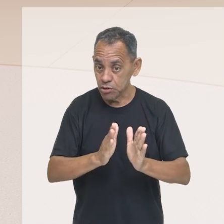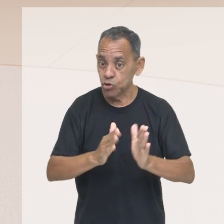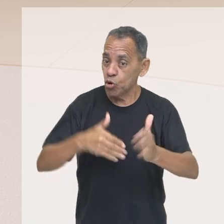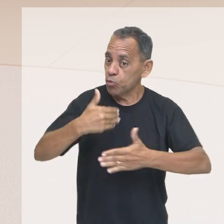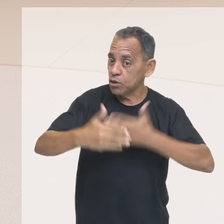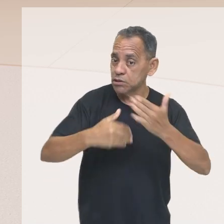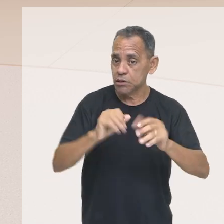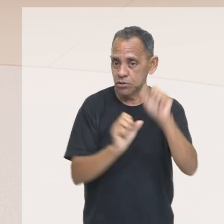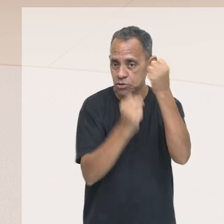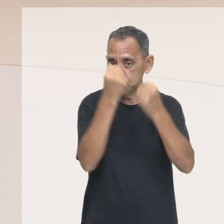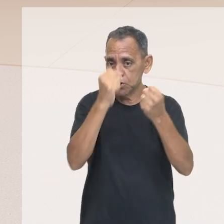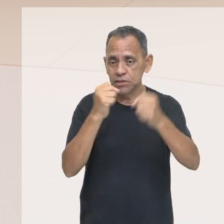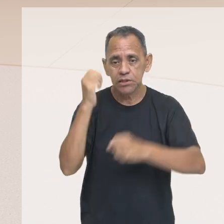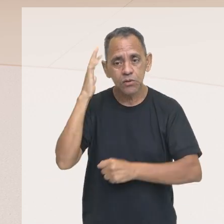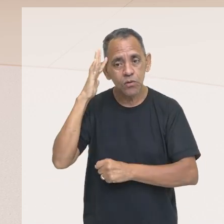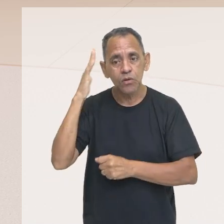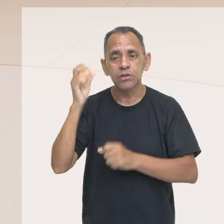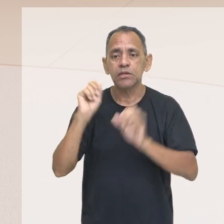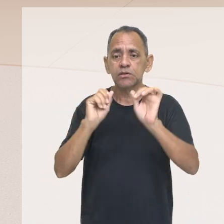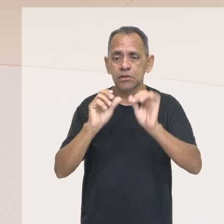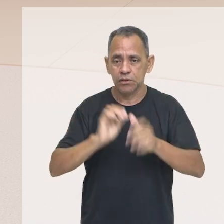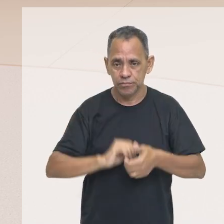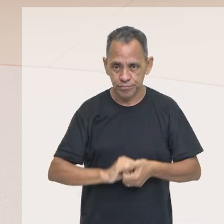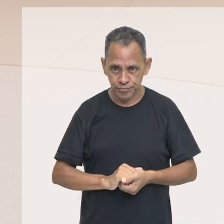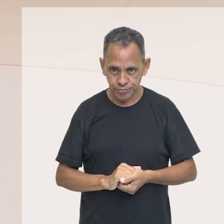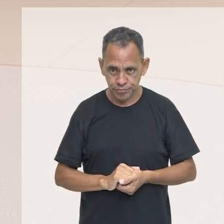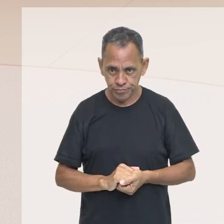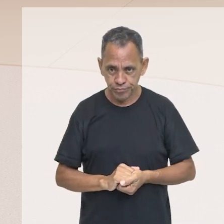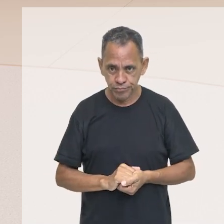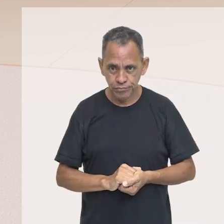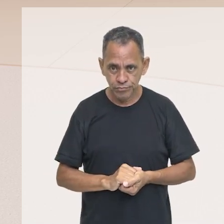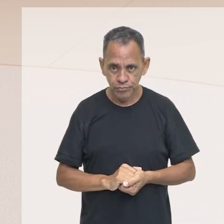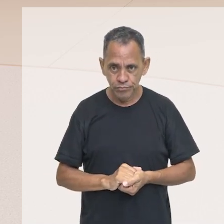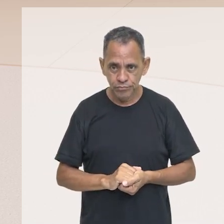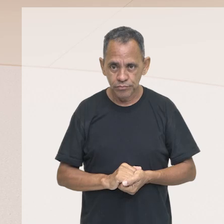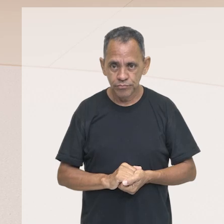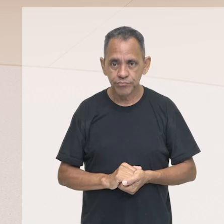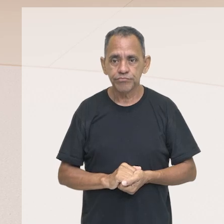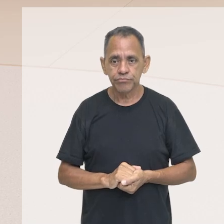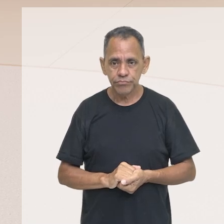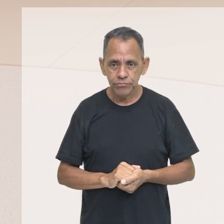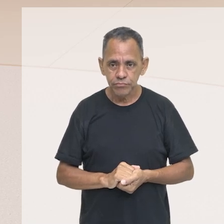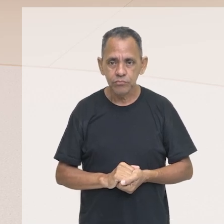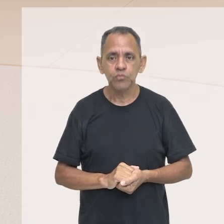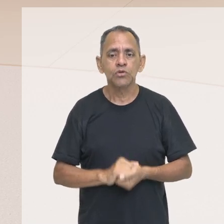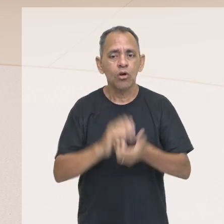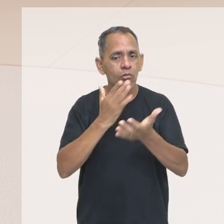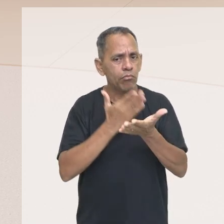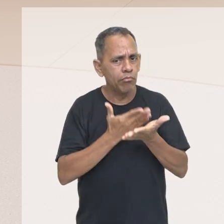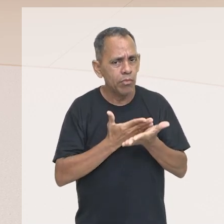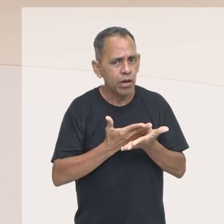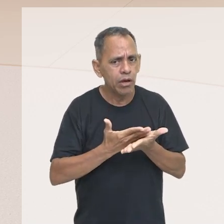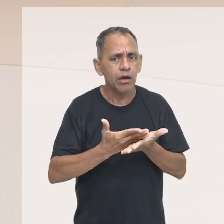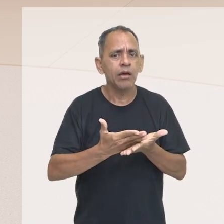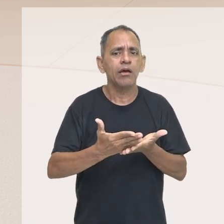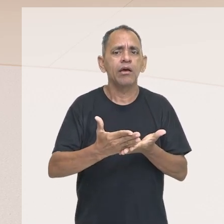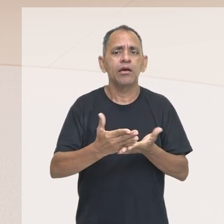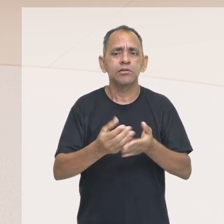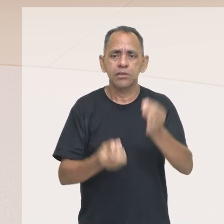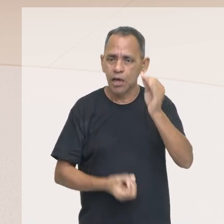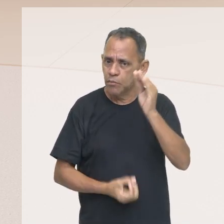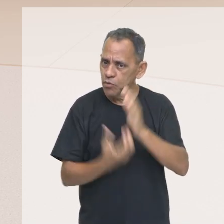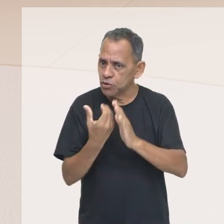de industrialização. Então, quanto mais ele se aproxima e começa a produzir e